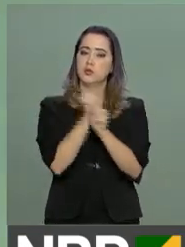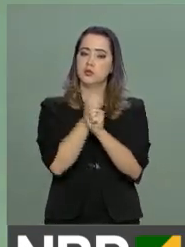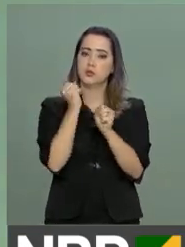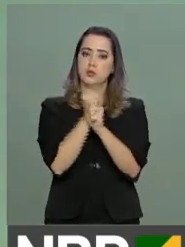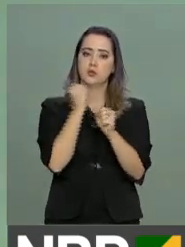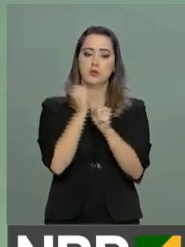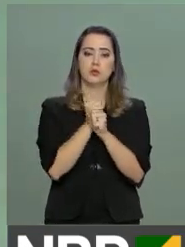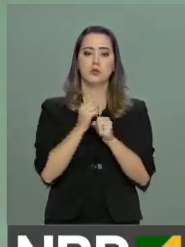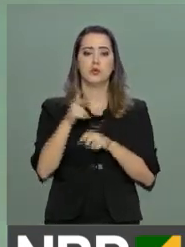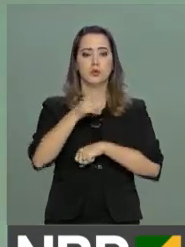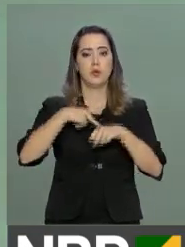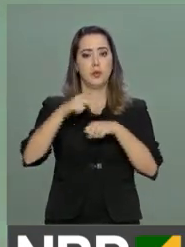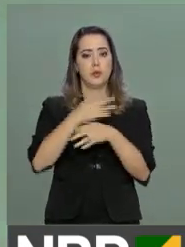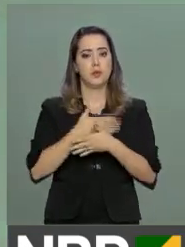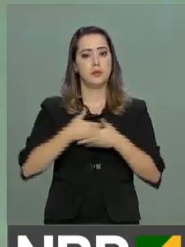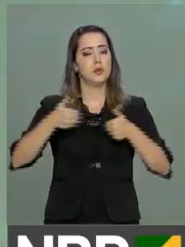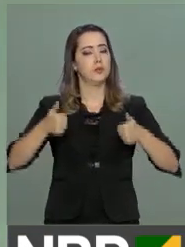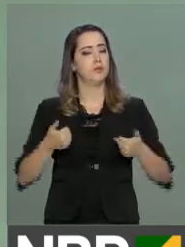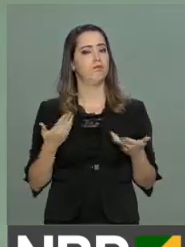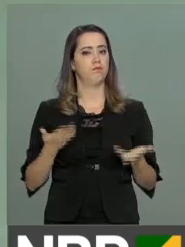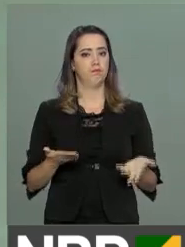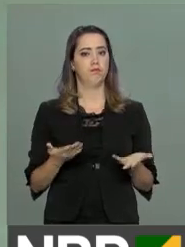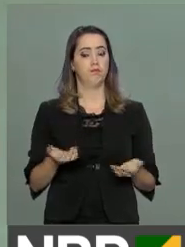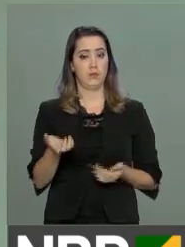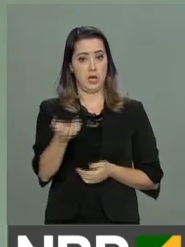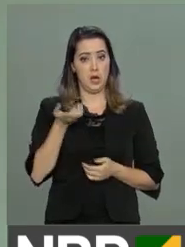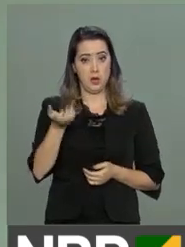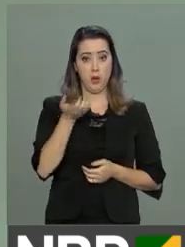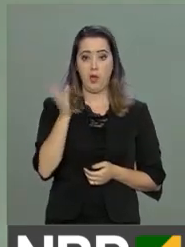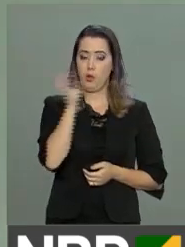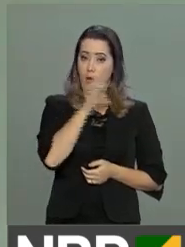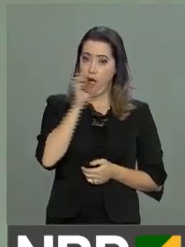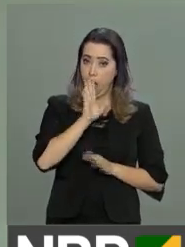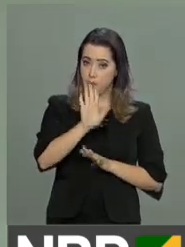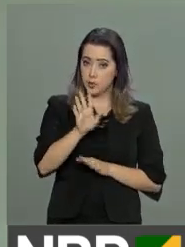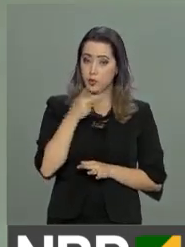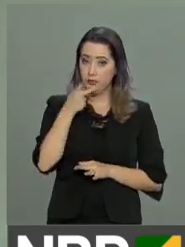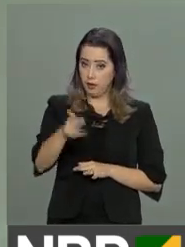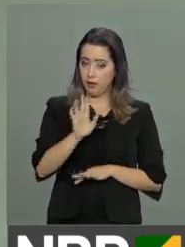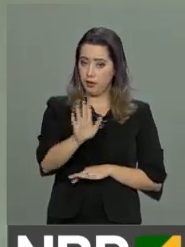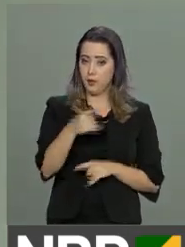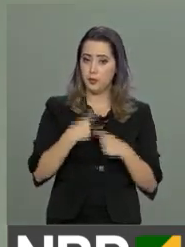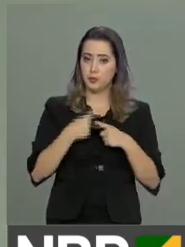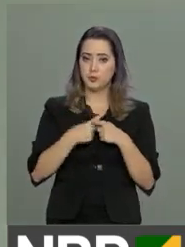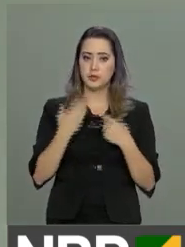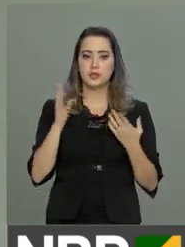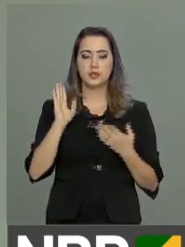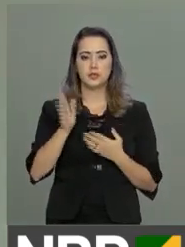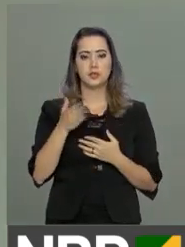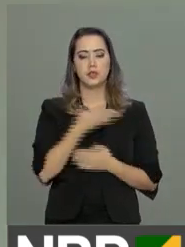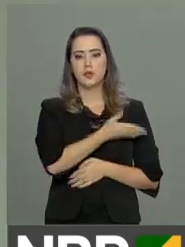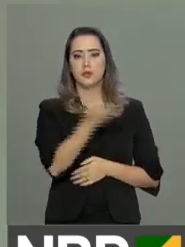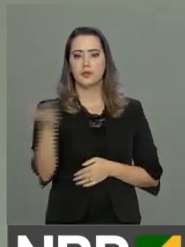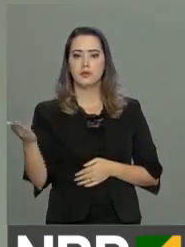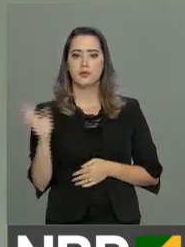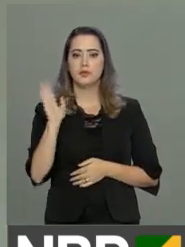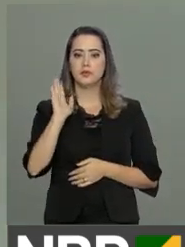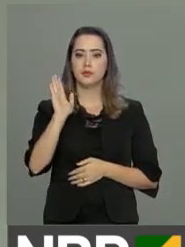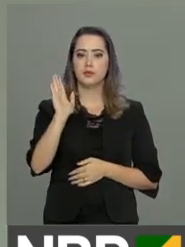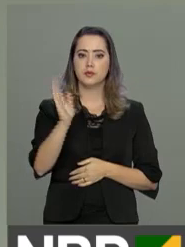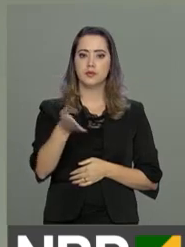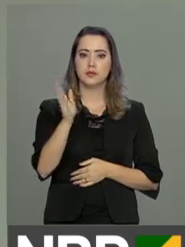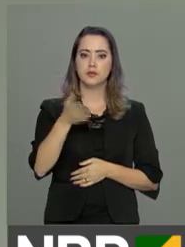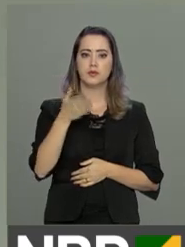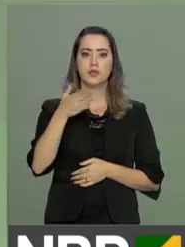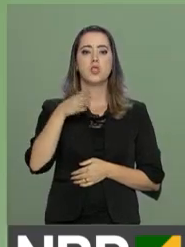construindo um país melhor. Eu quero, em rápidas palavras, porque afinal os senhores e as senhoras